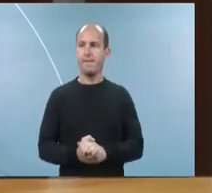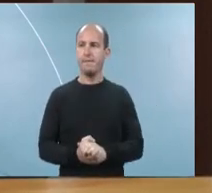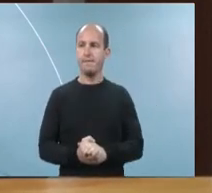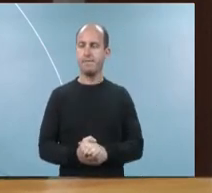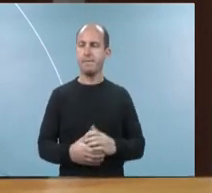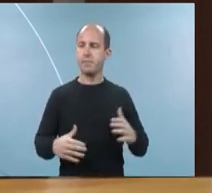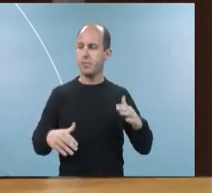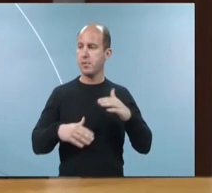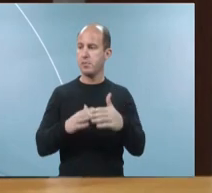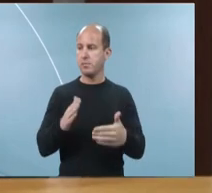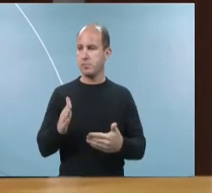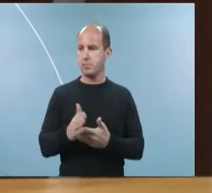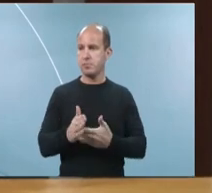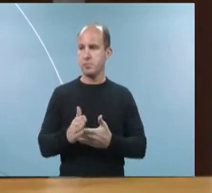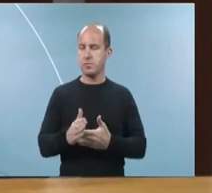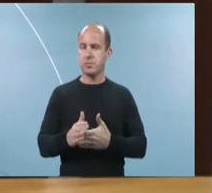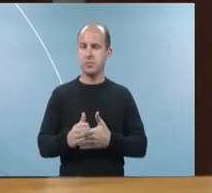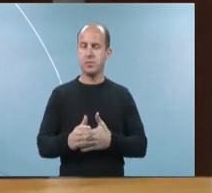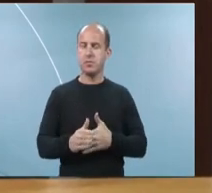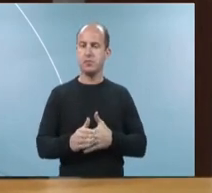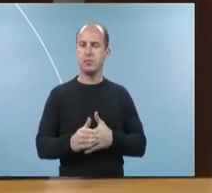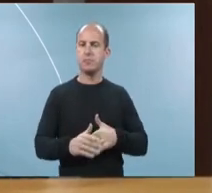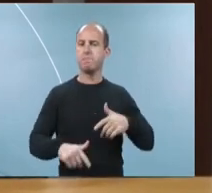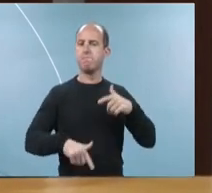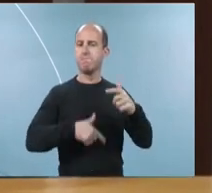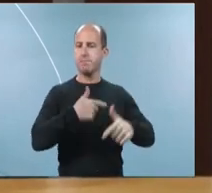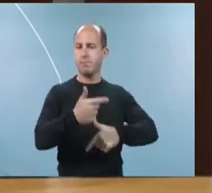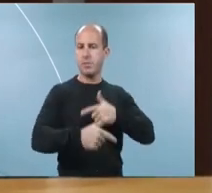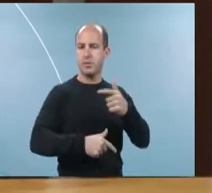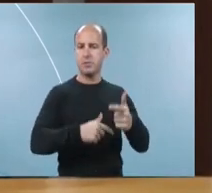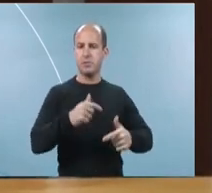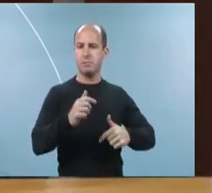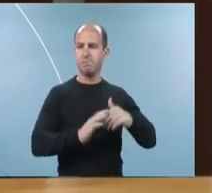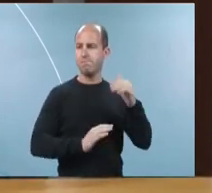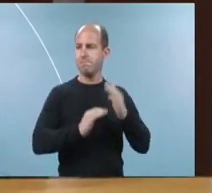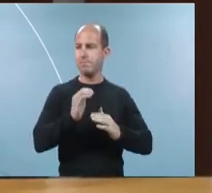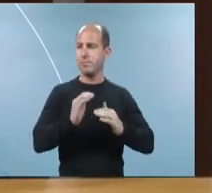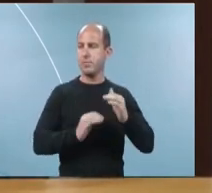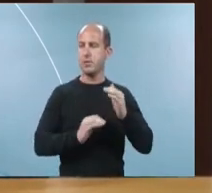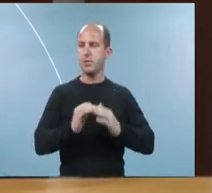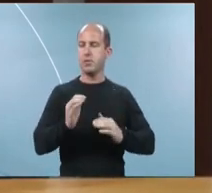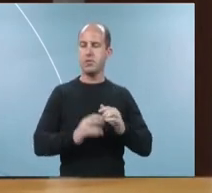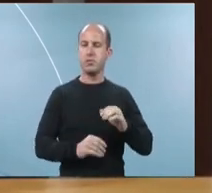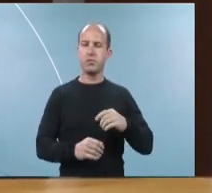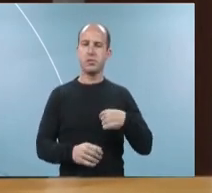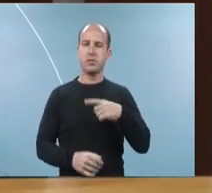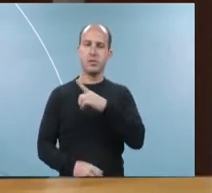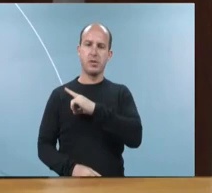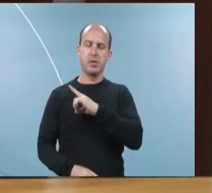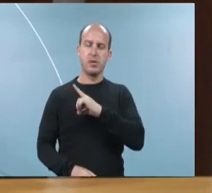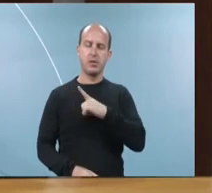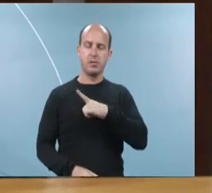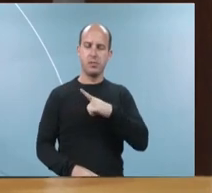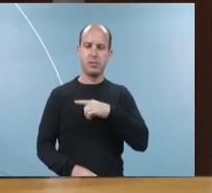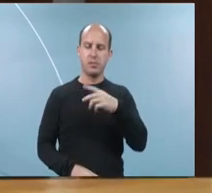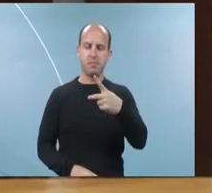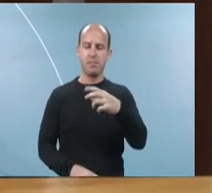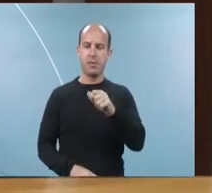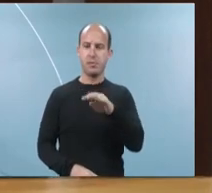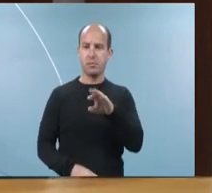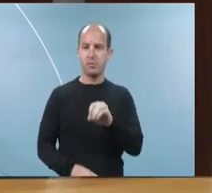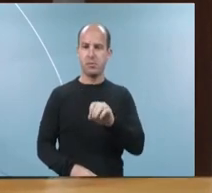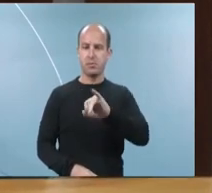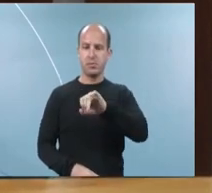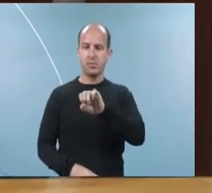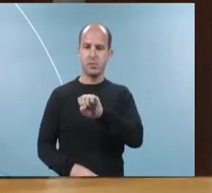a todos que fazem essa atividade milenar que tem como patrono São José. E agora, de forma